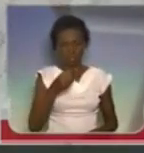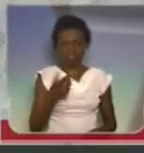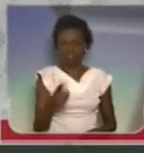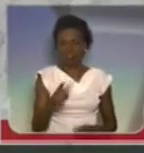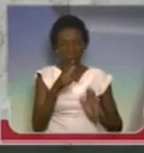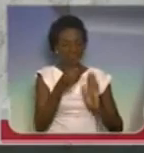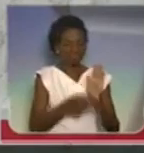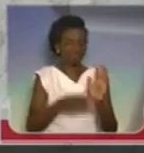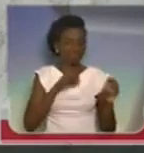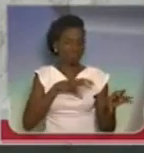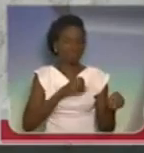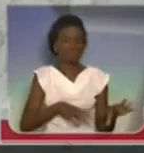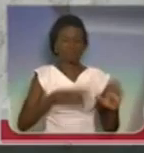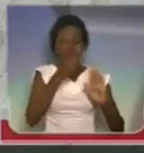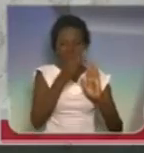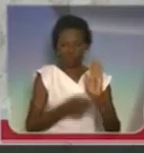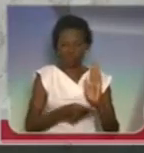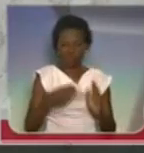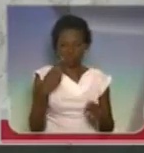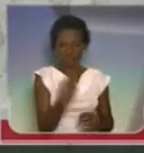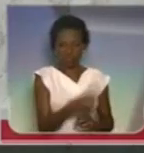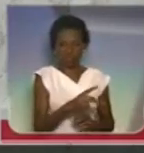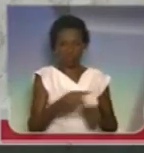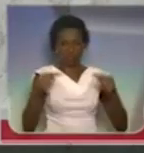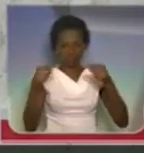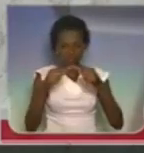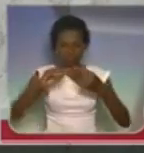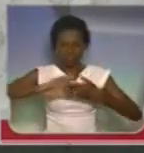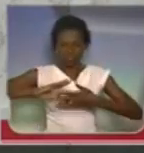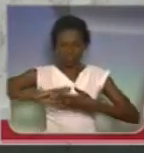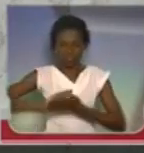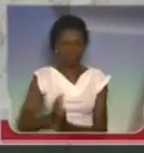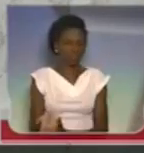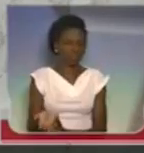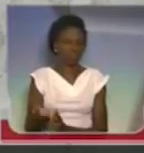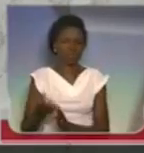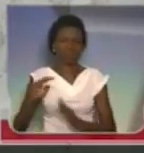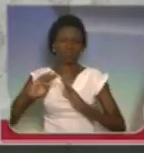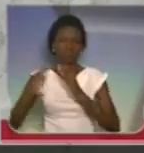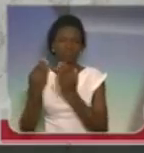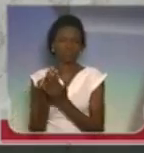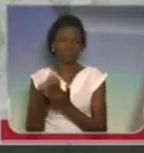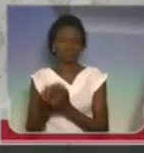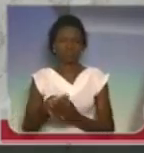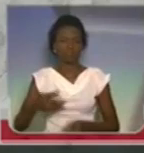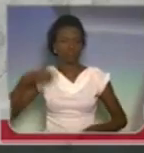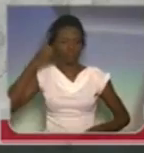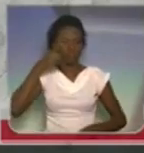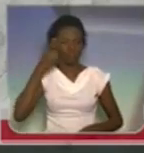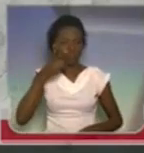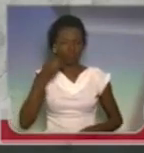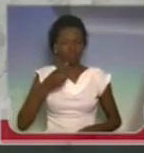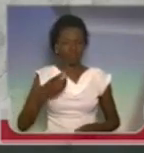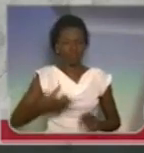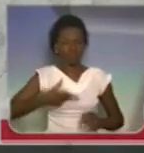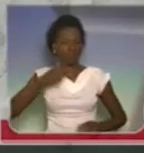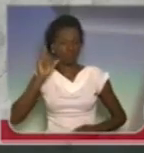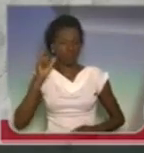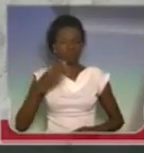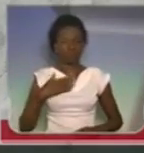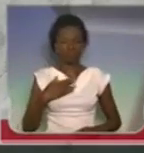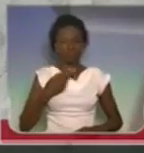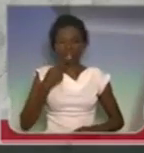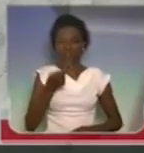ác é desconstruir escolas Deputado que me antecedeu agora Deputado Gasparini falou disse que o